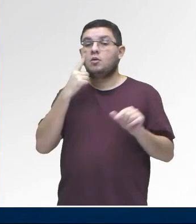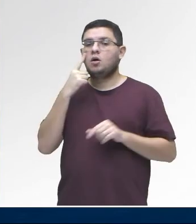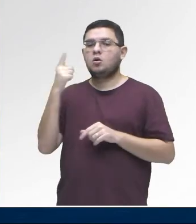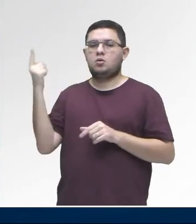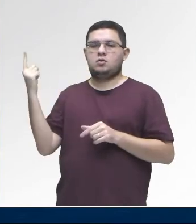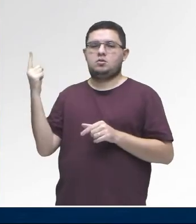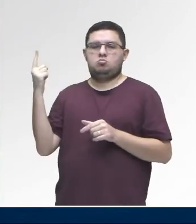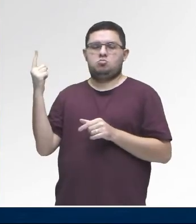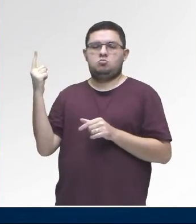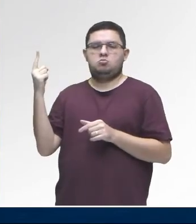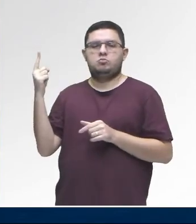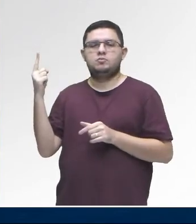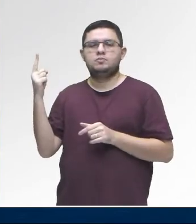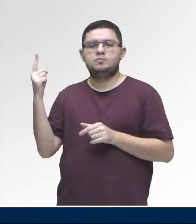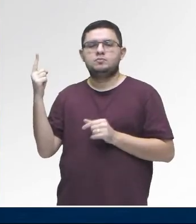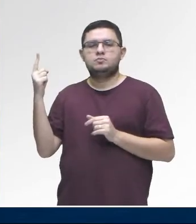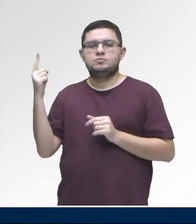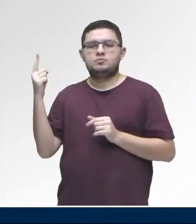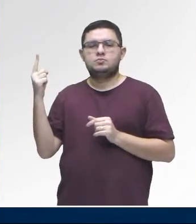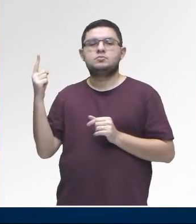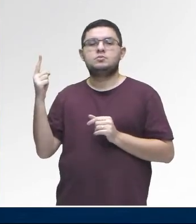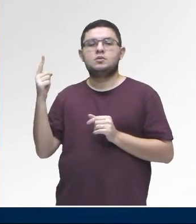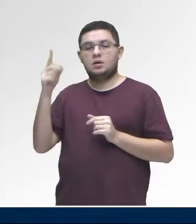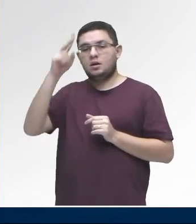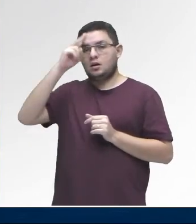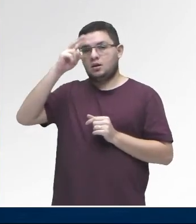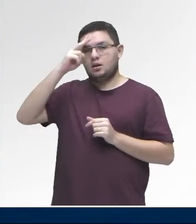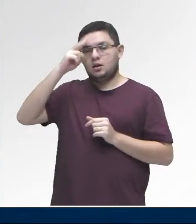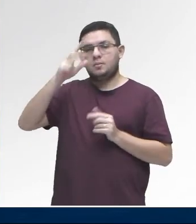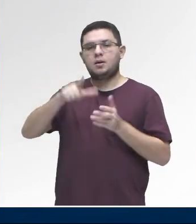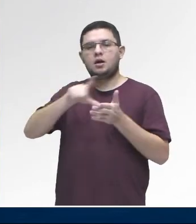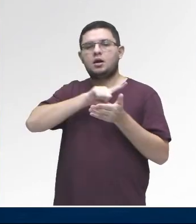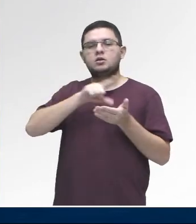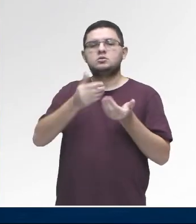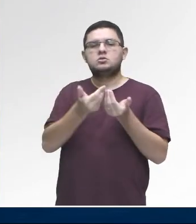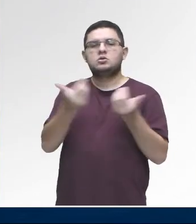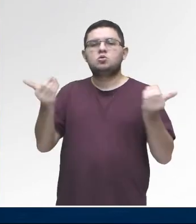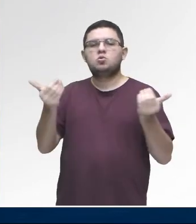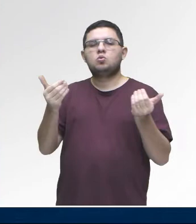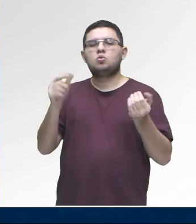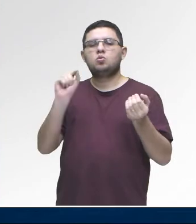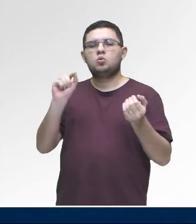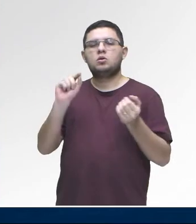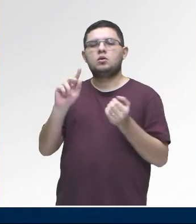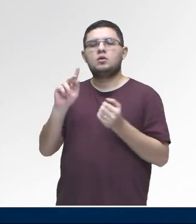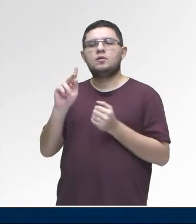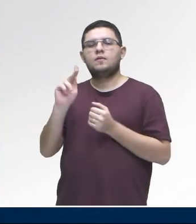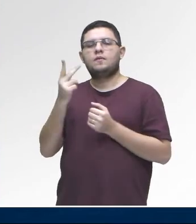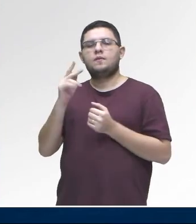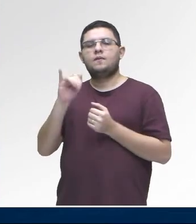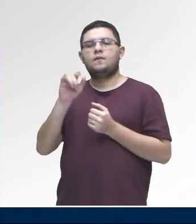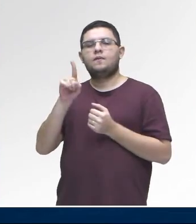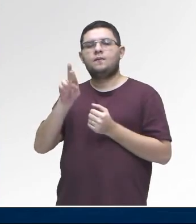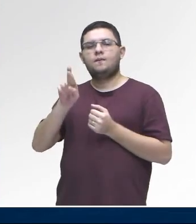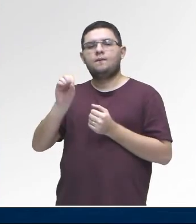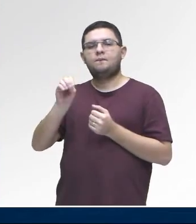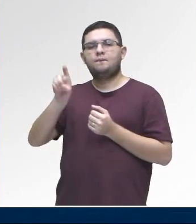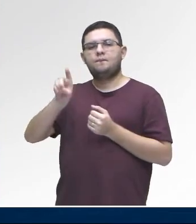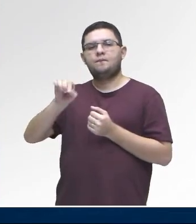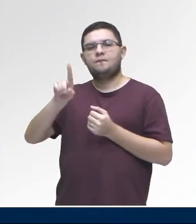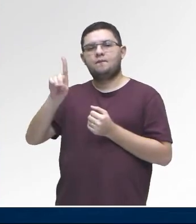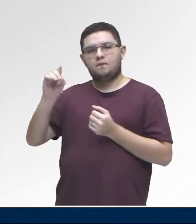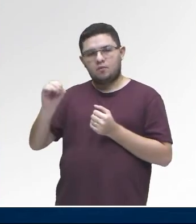Lá na equação de dissociação dessa base, nós